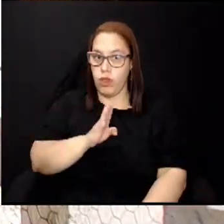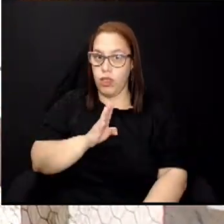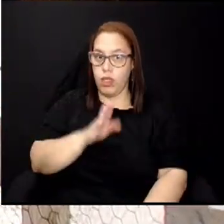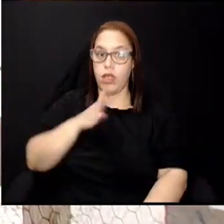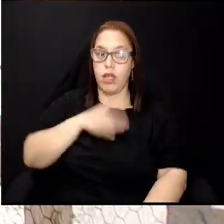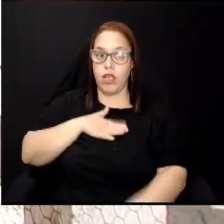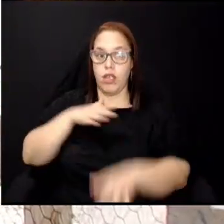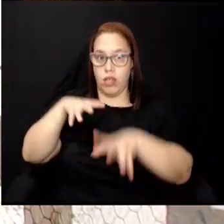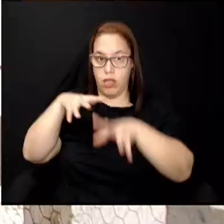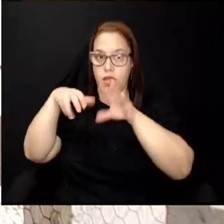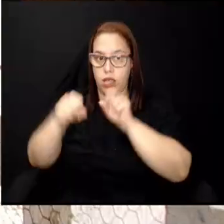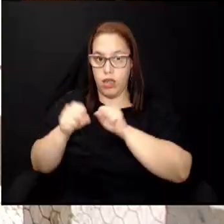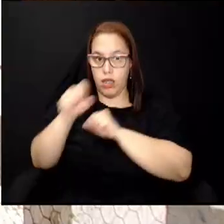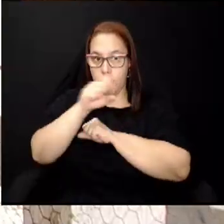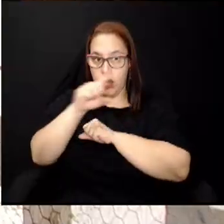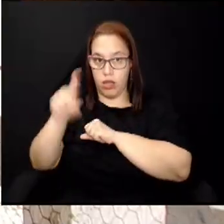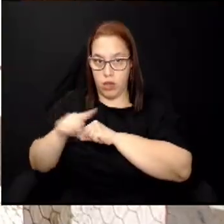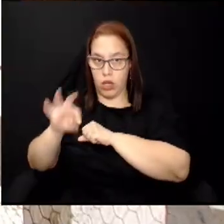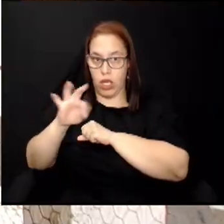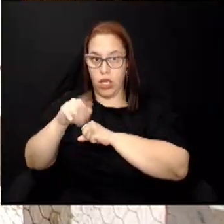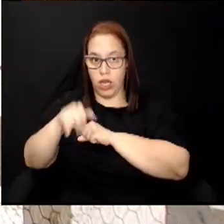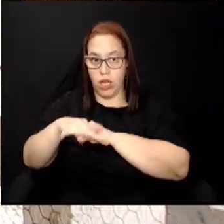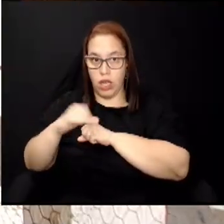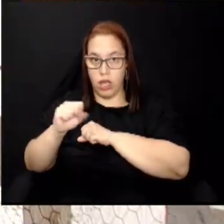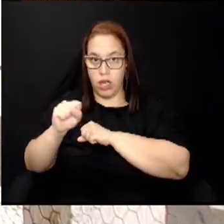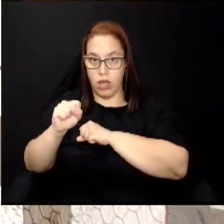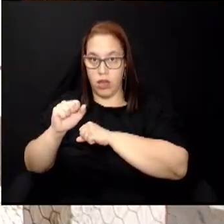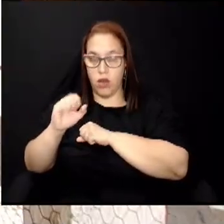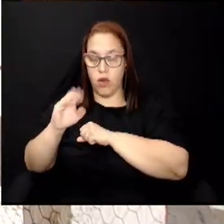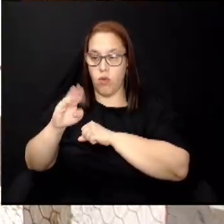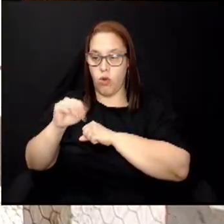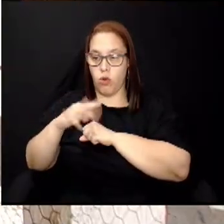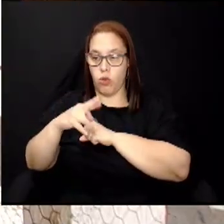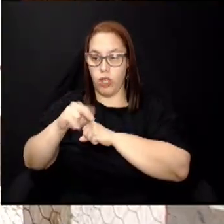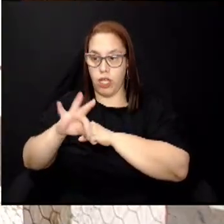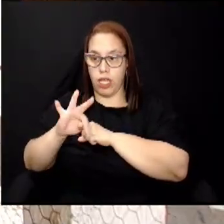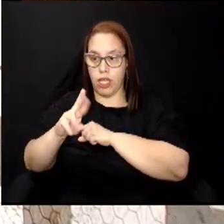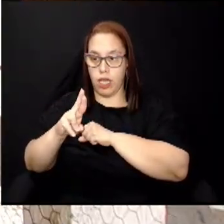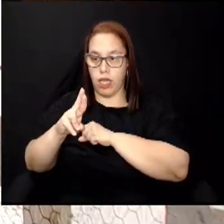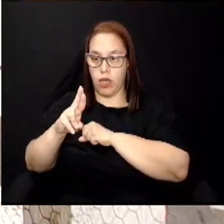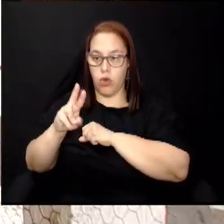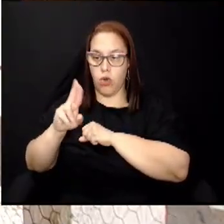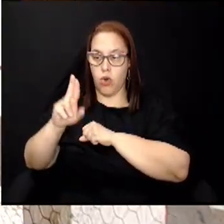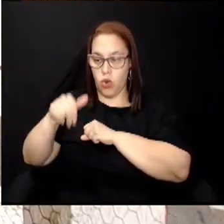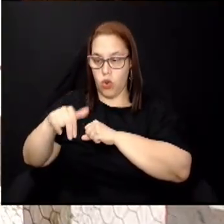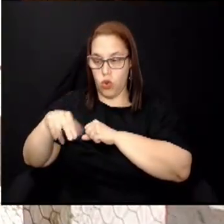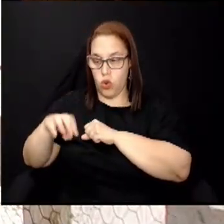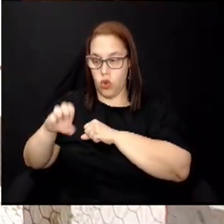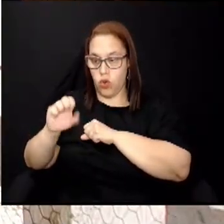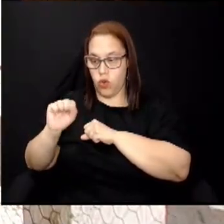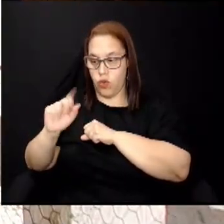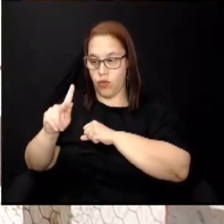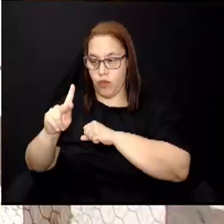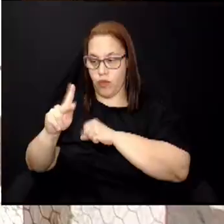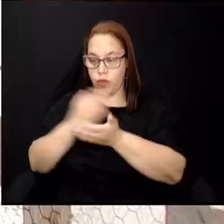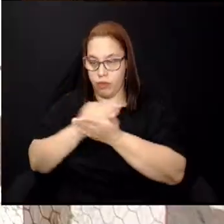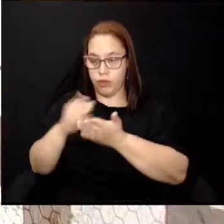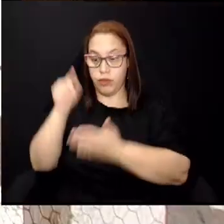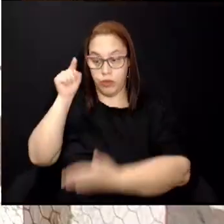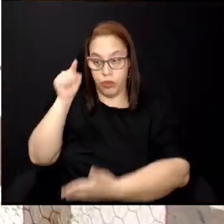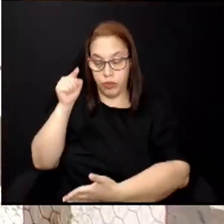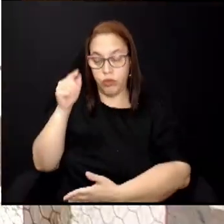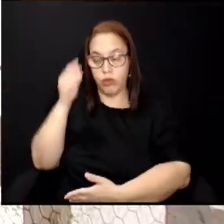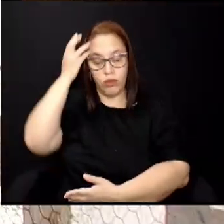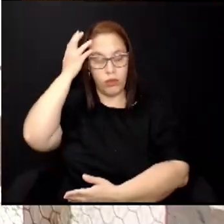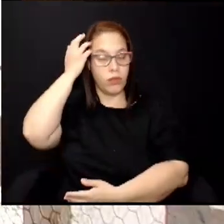como zootecnista, ela nasceu em Botucatu, na Unesp. Né? Eu comecei a minha vida profissional lá dessa forma, mas